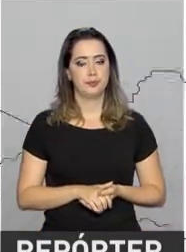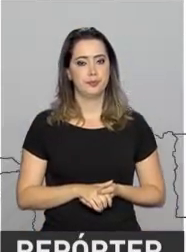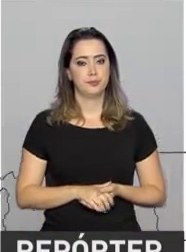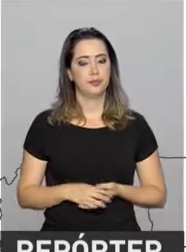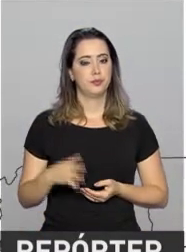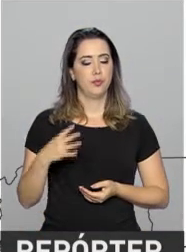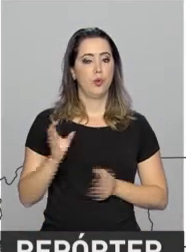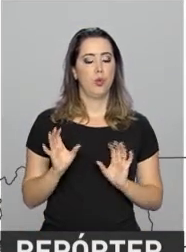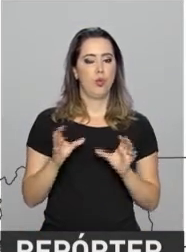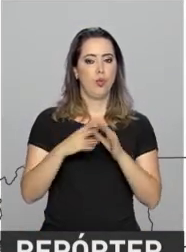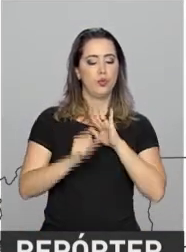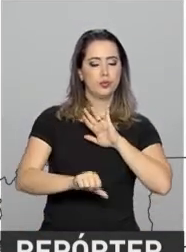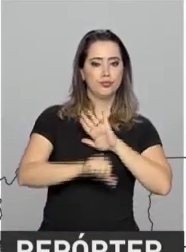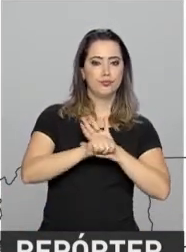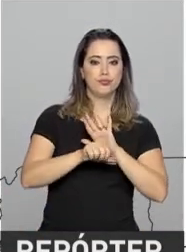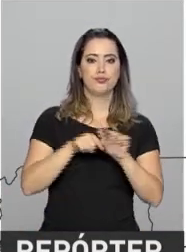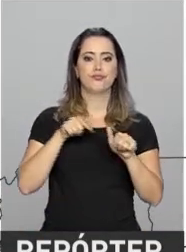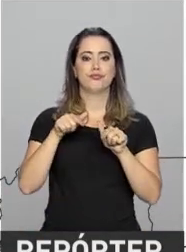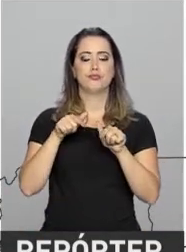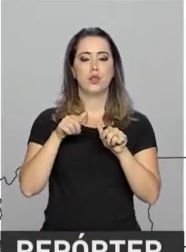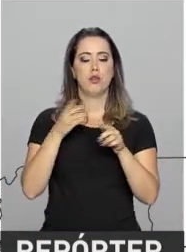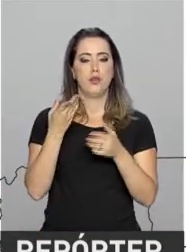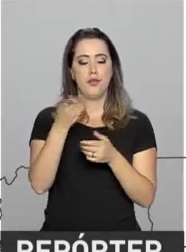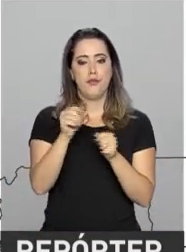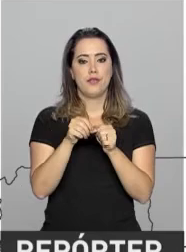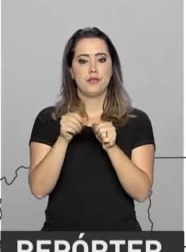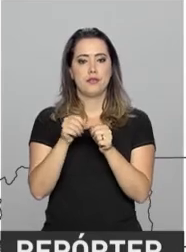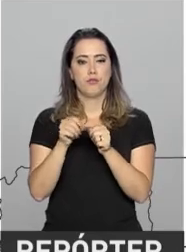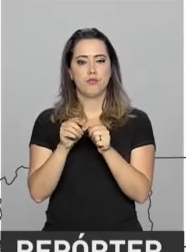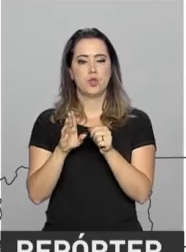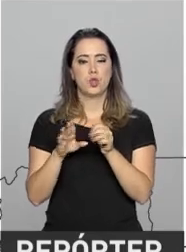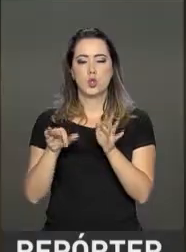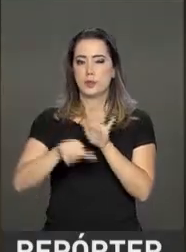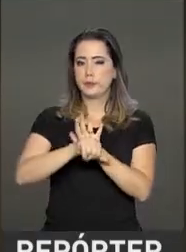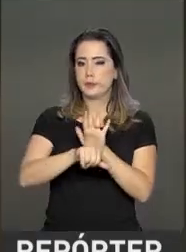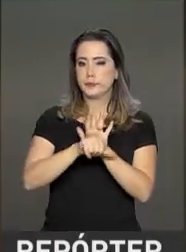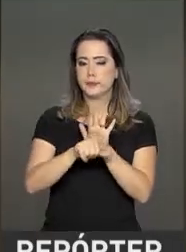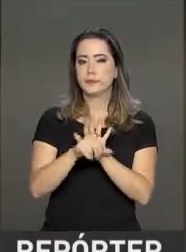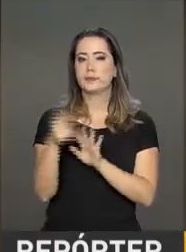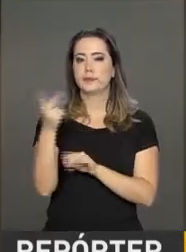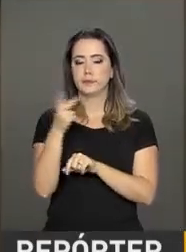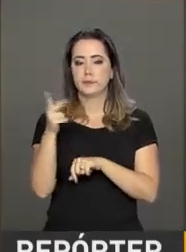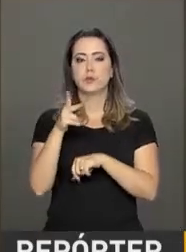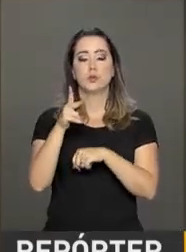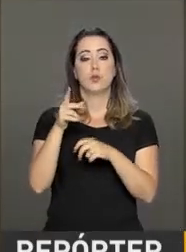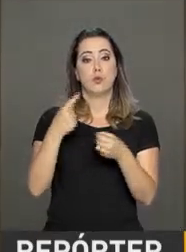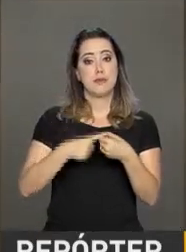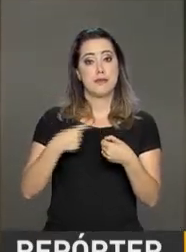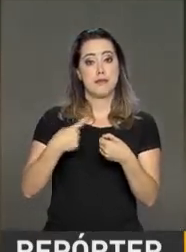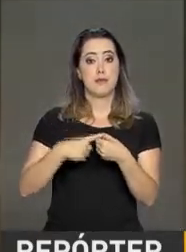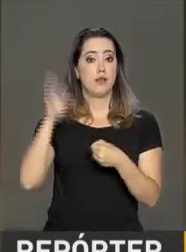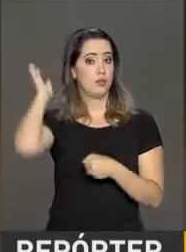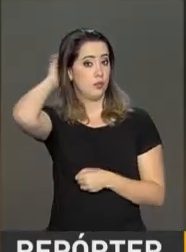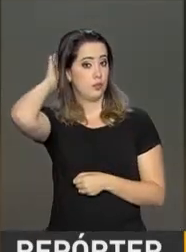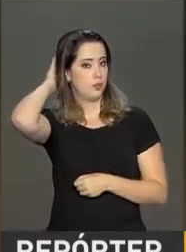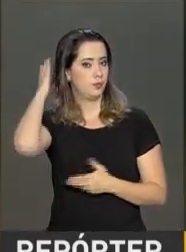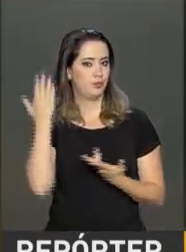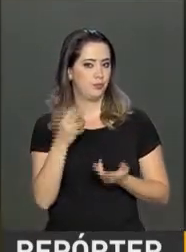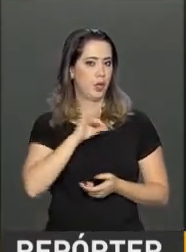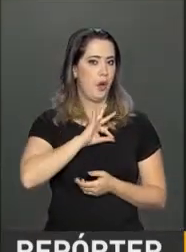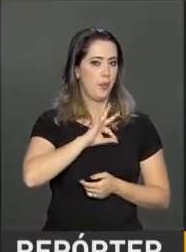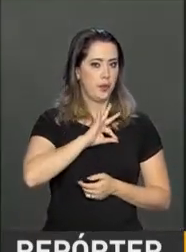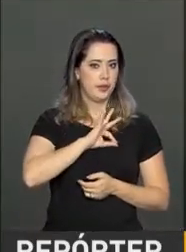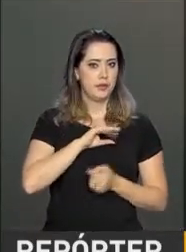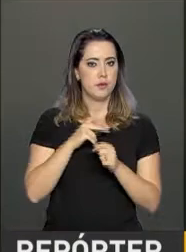a quadrilha atuava na cidade de marabá e redenção no sudeste do pará a polícia federal fez buscas no sistema nacional de